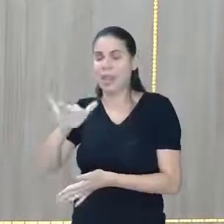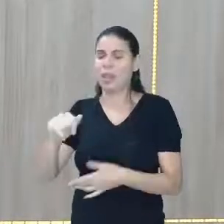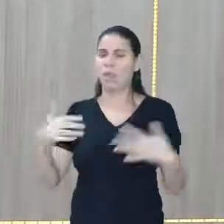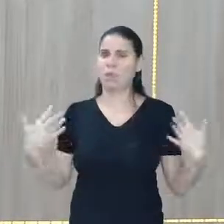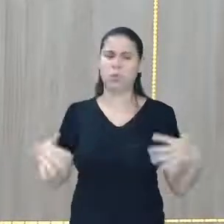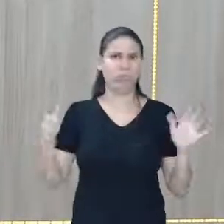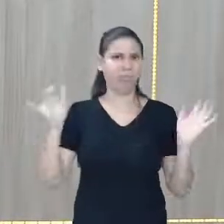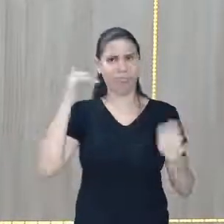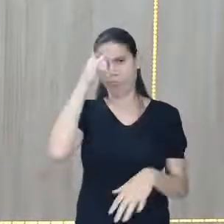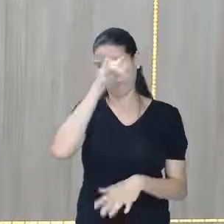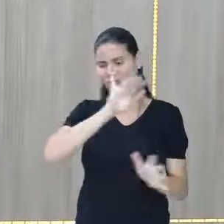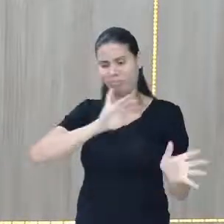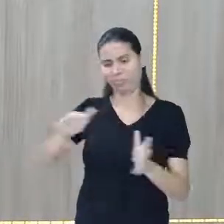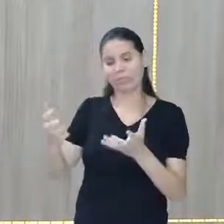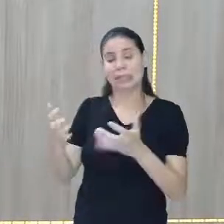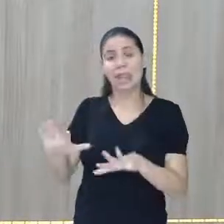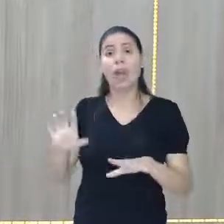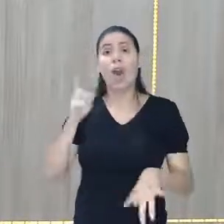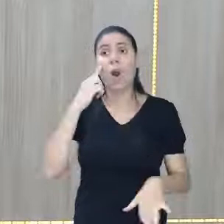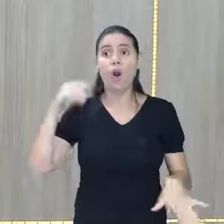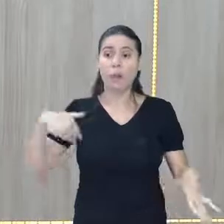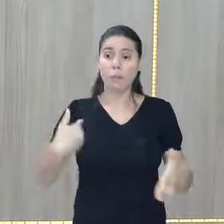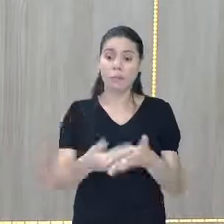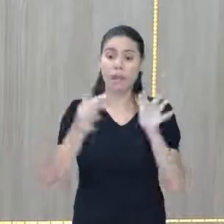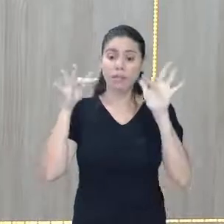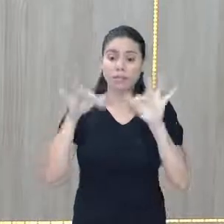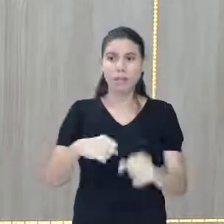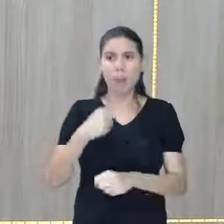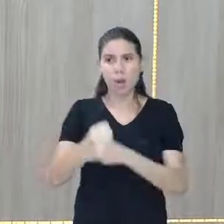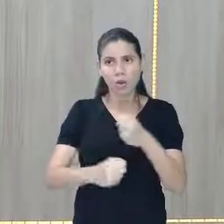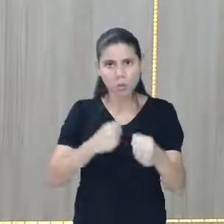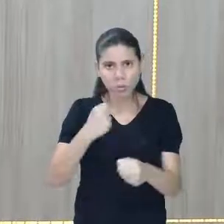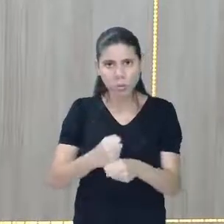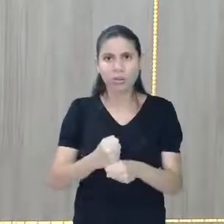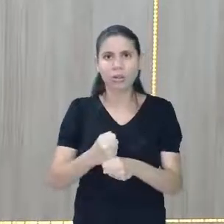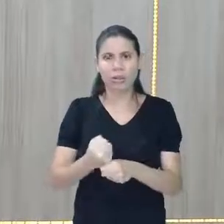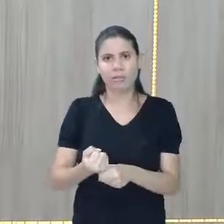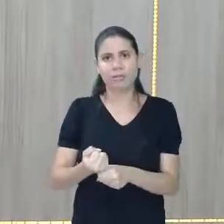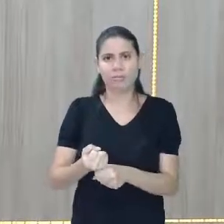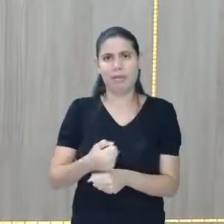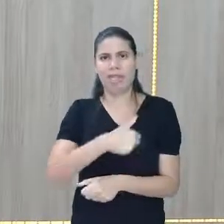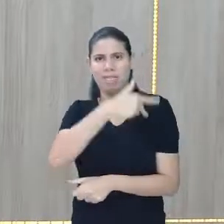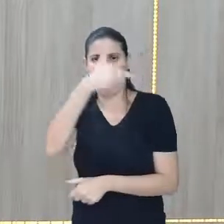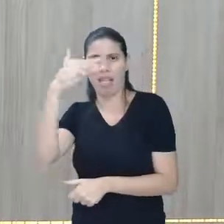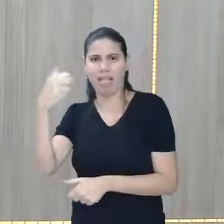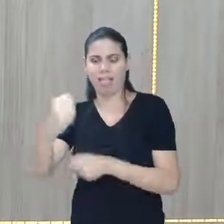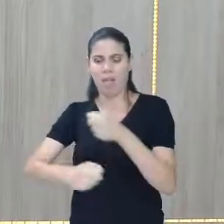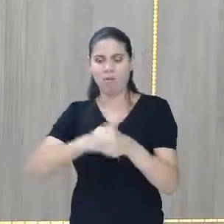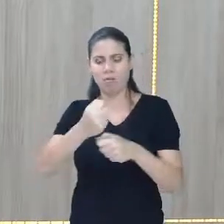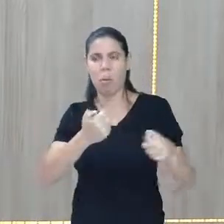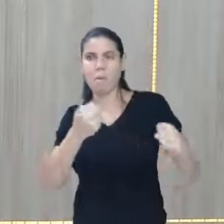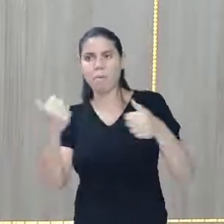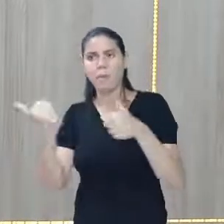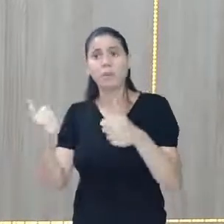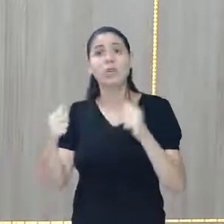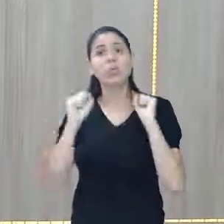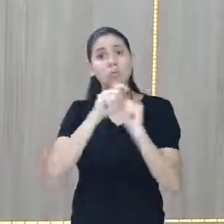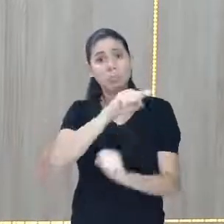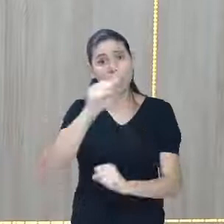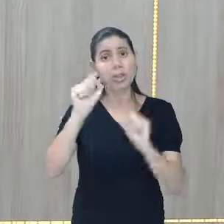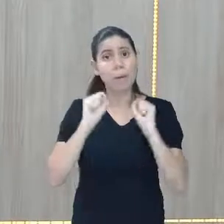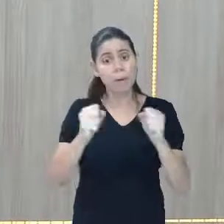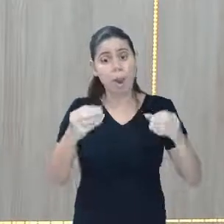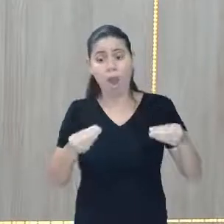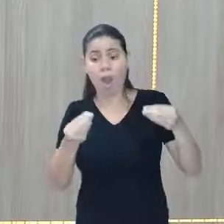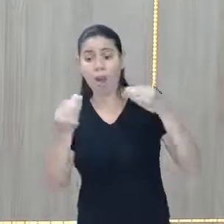ano, né, perto aí das festas de fim de ano, Natal, Ano Novo, então ofereça algumas comidas que você sabe fazer, só que